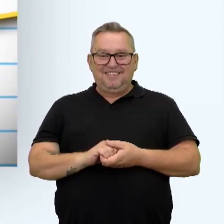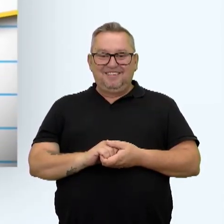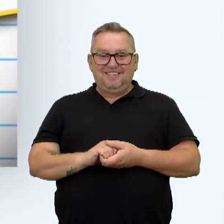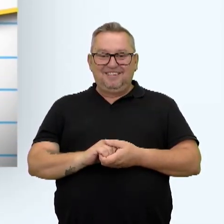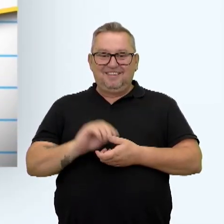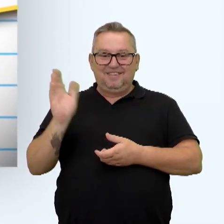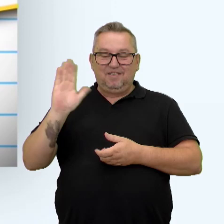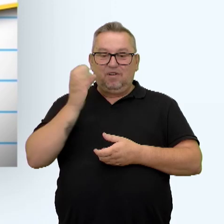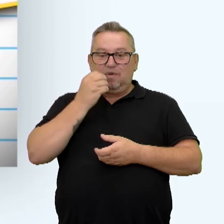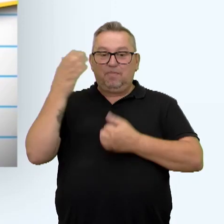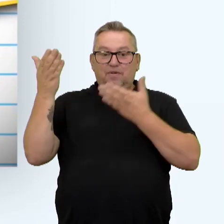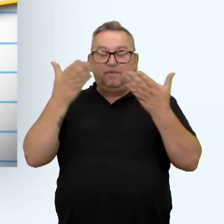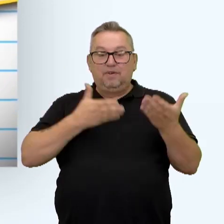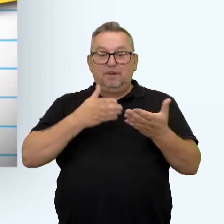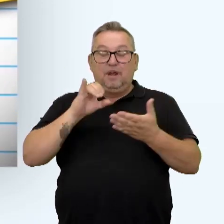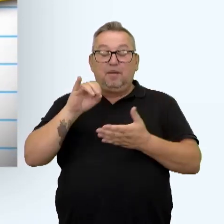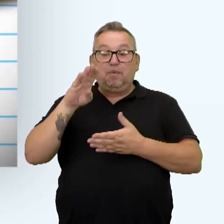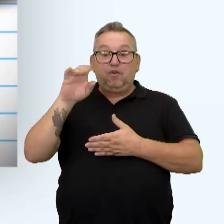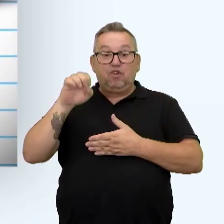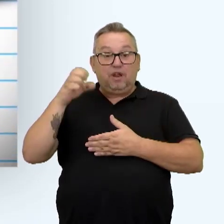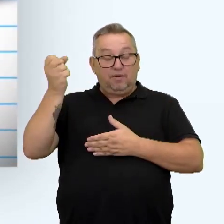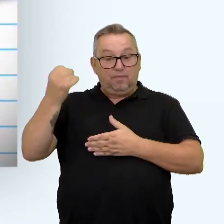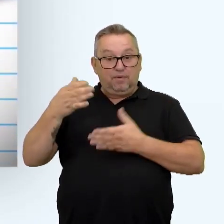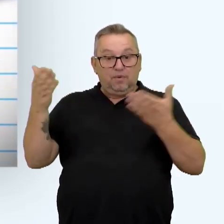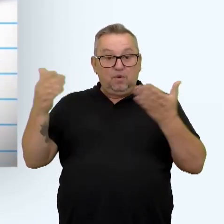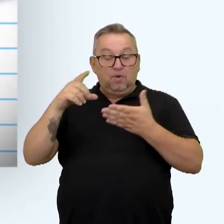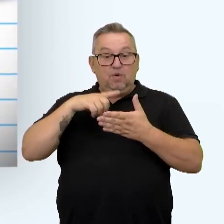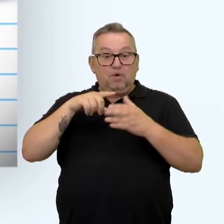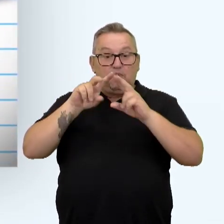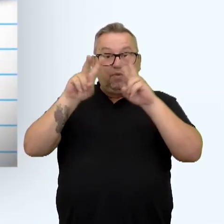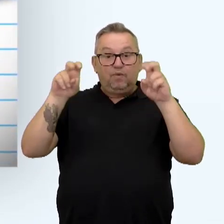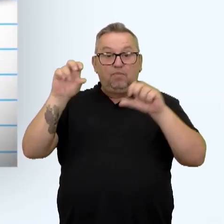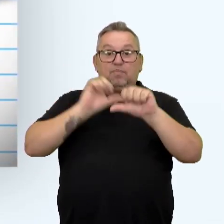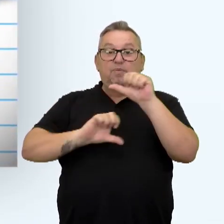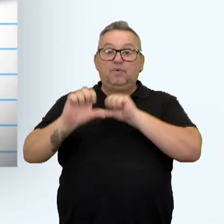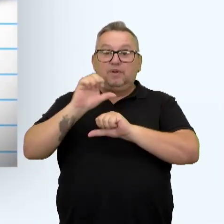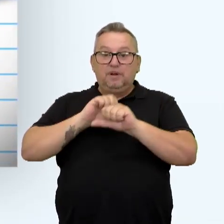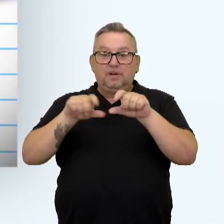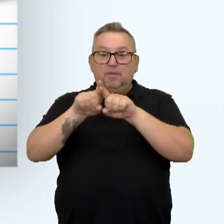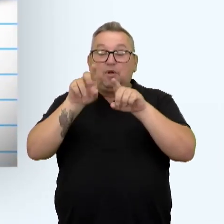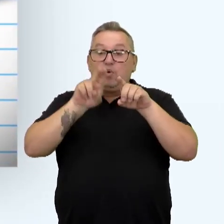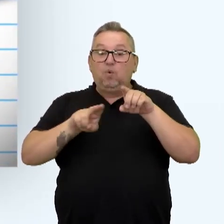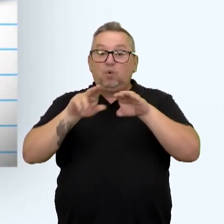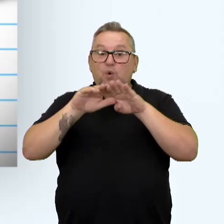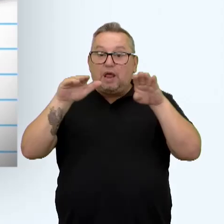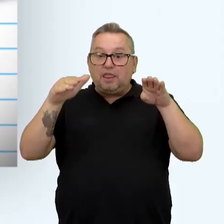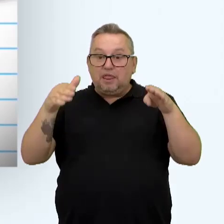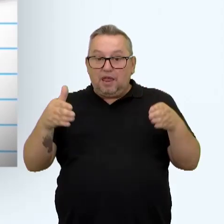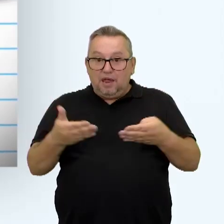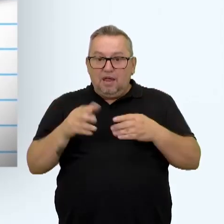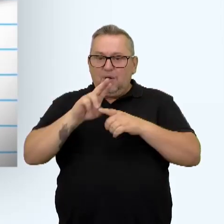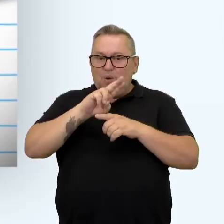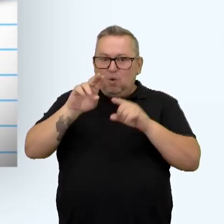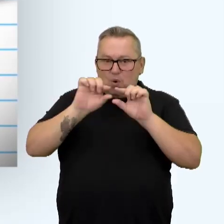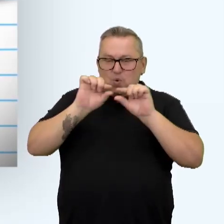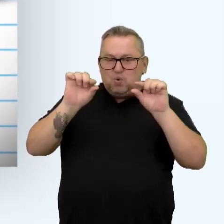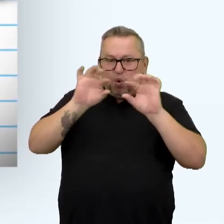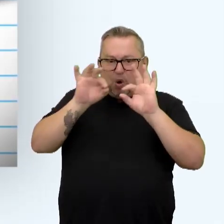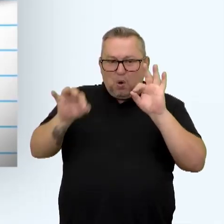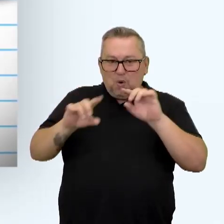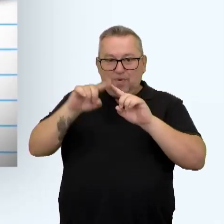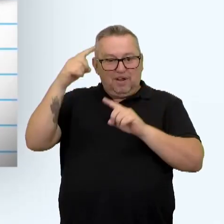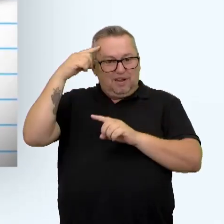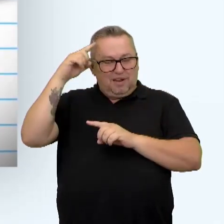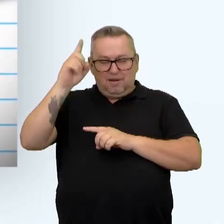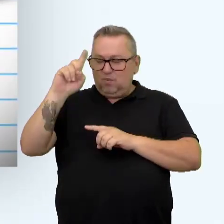Olá, sejam bem-vindos ao IBGE Explica. Hoje o tema é mudanças na cobertura e uso da terra. O nome é comprido, mas a ideia não é